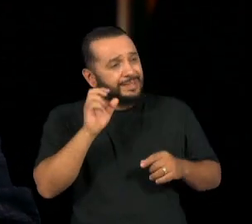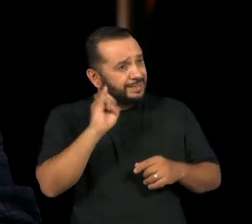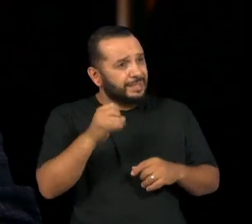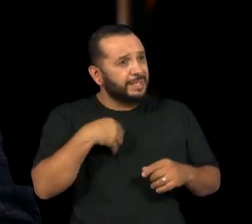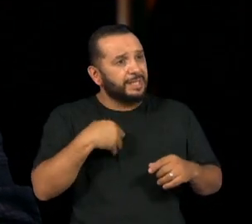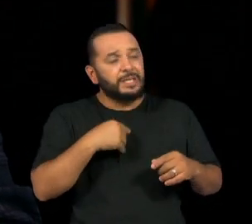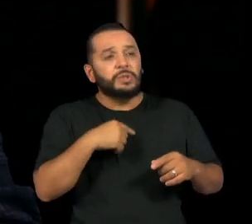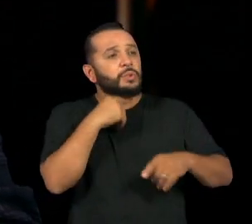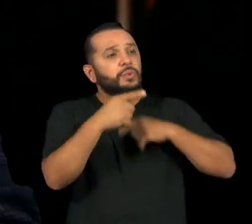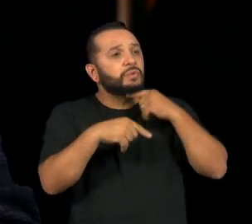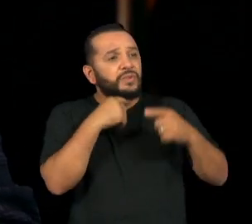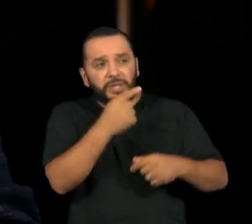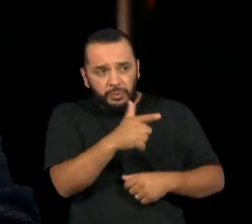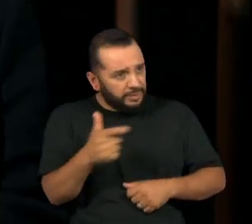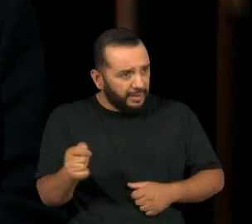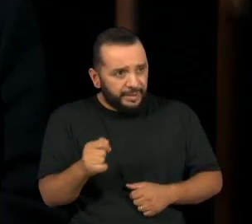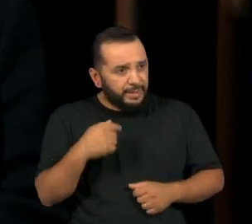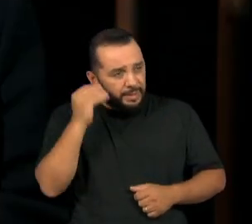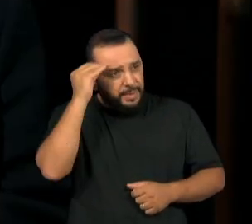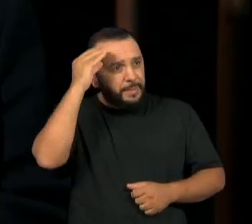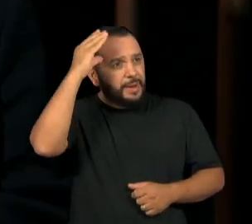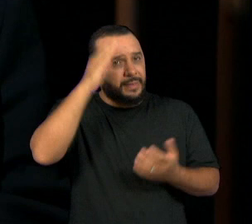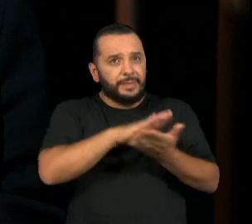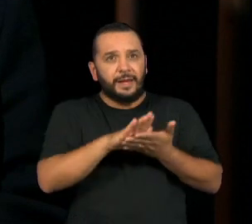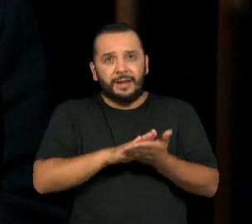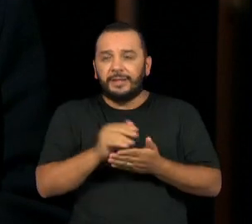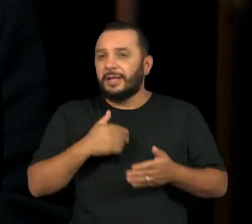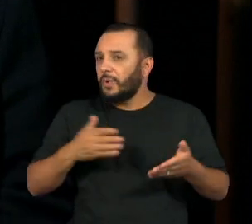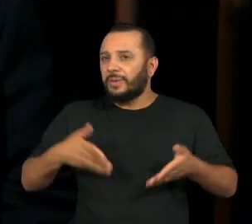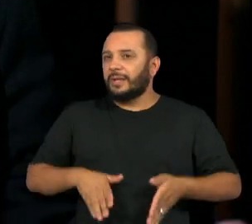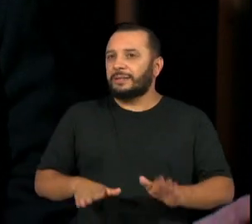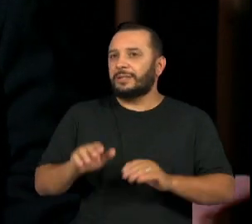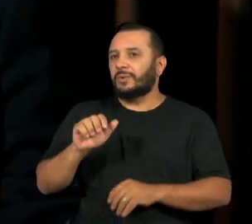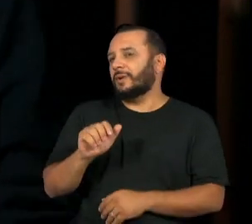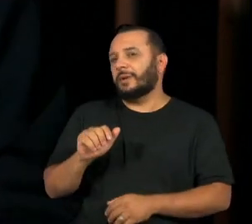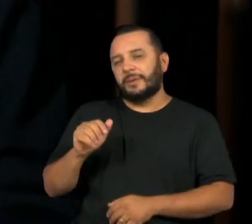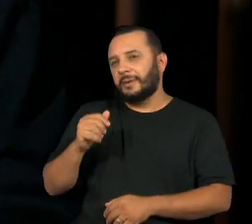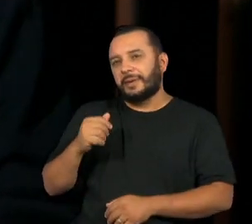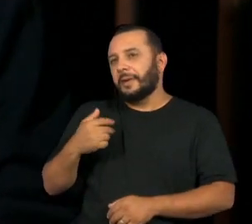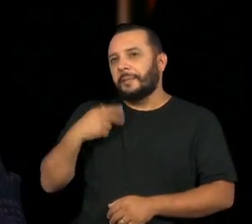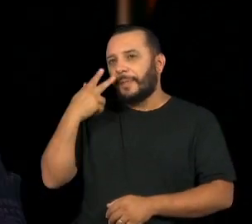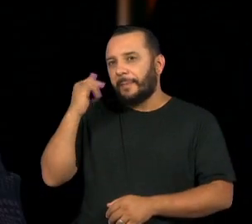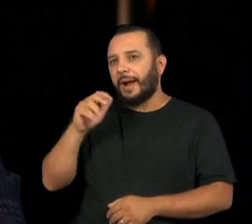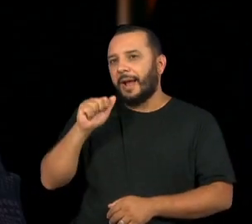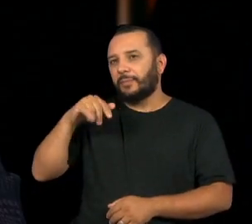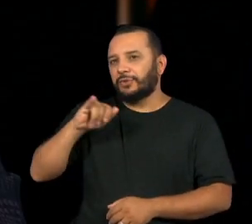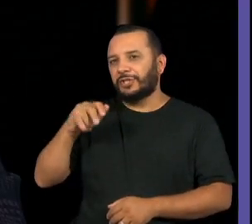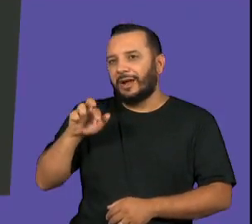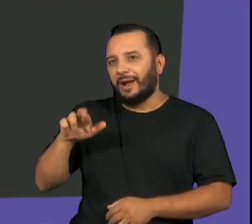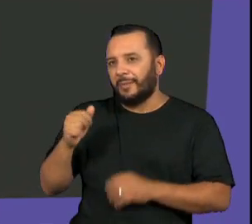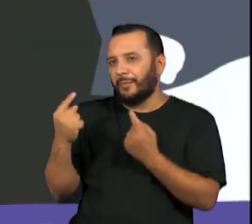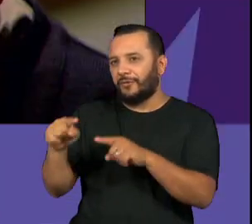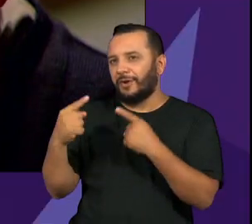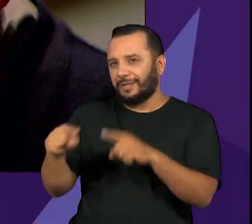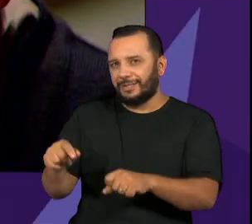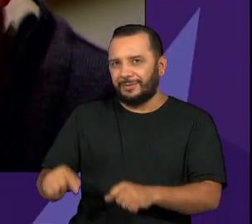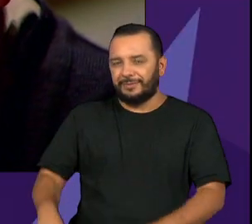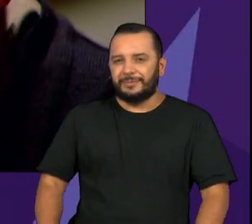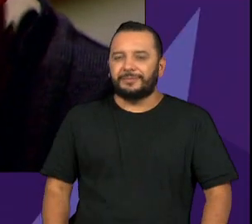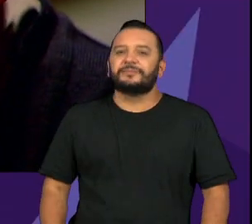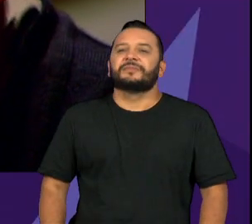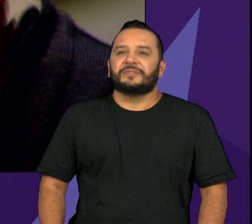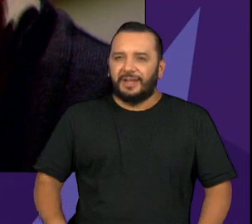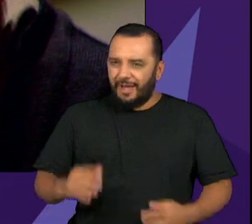espaço para crescer. E eu nasci do provocador mor, né, cara? Então, você está certíssimo.